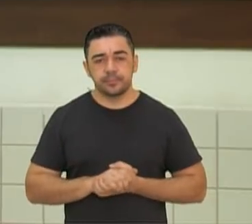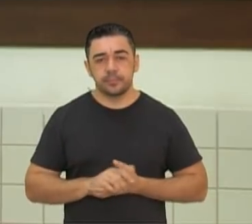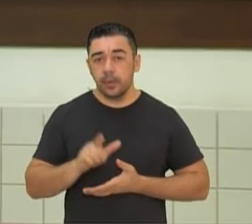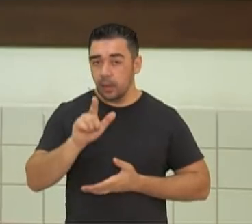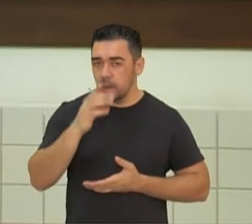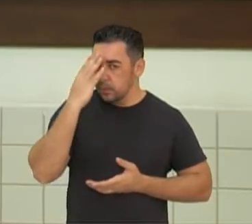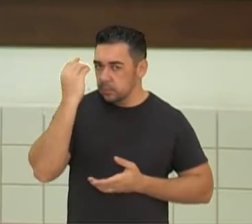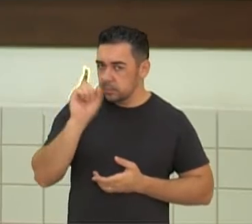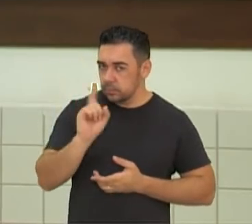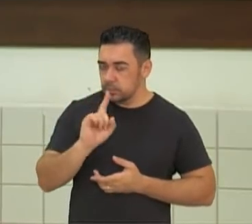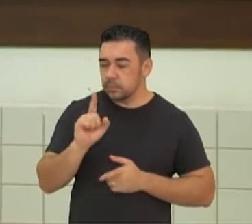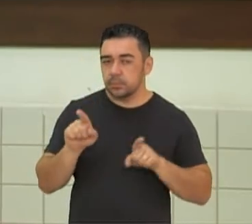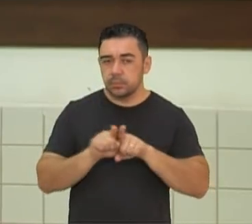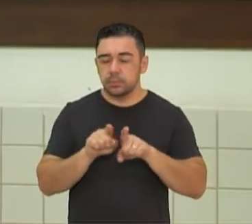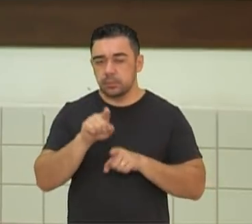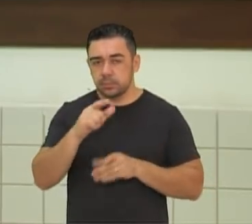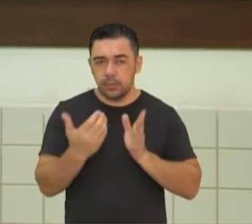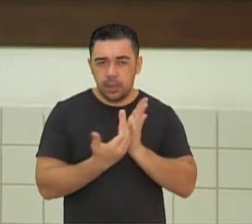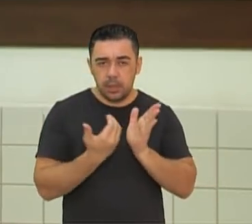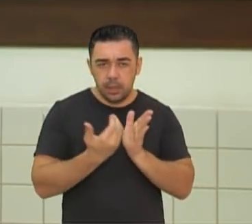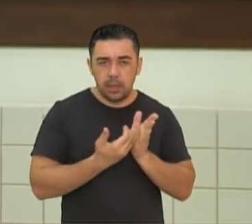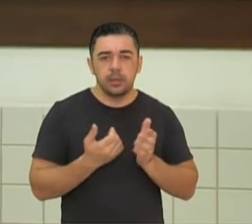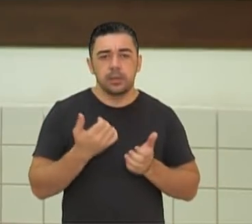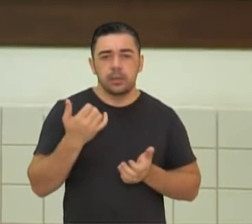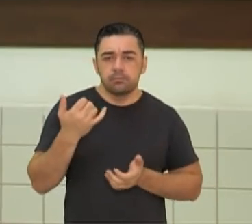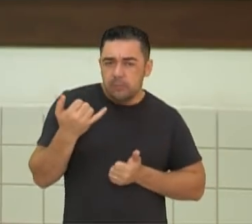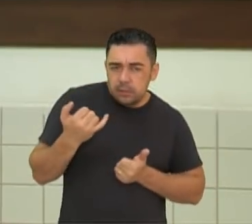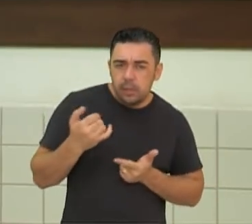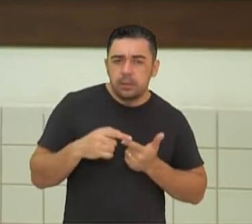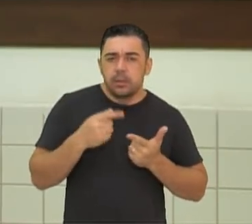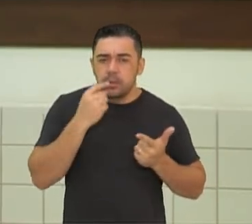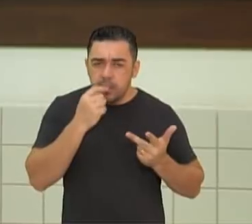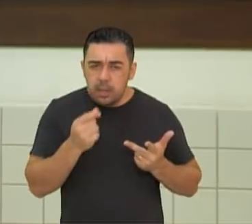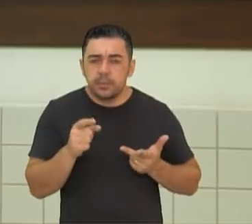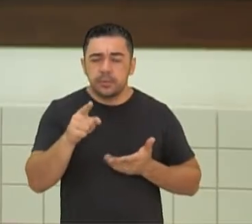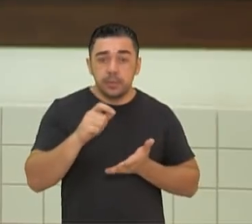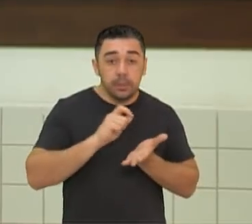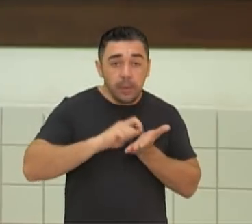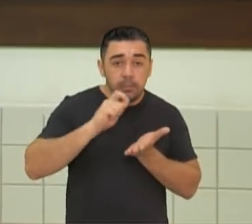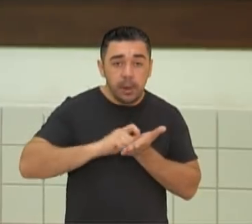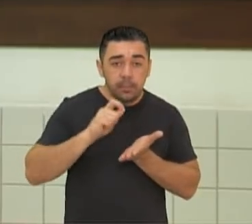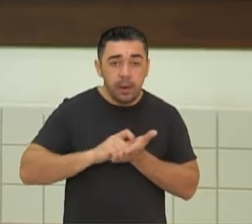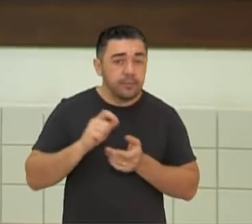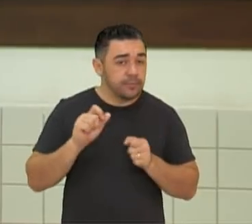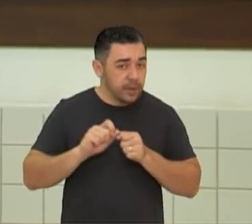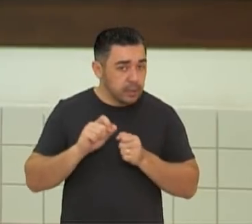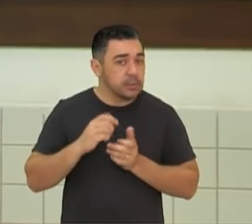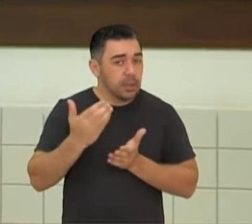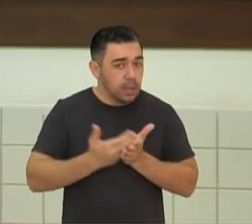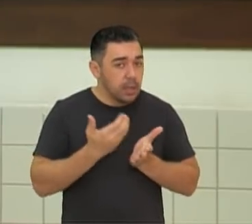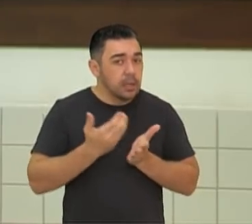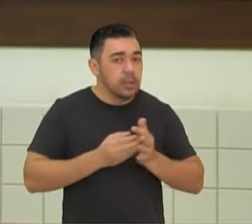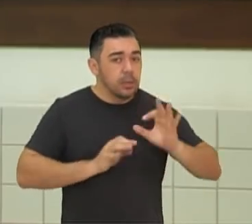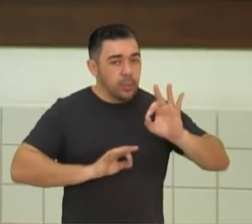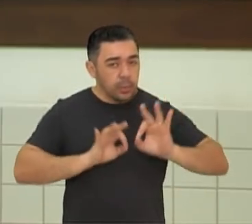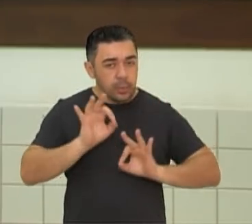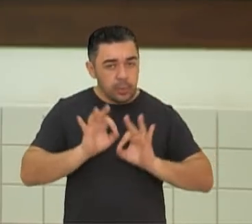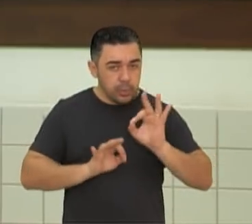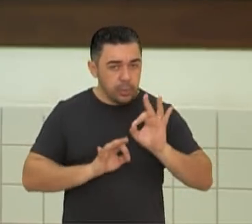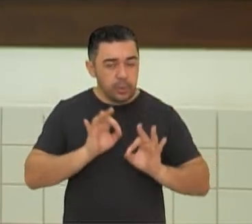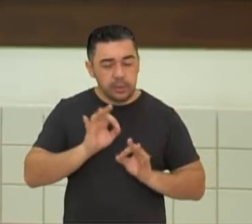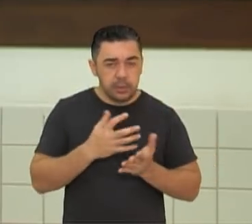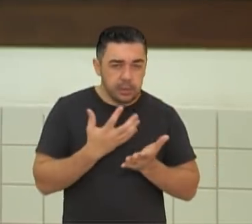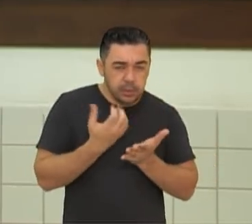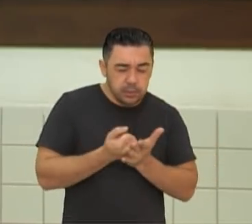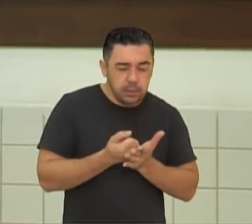esqueça de estar aí com o seu caderno, com suas canetas abertas, com lápis, para você poder resolver os exercícios no caderno e organizar aí, anotando